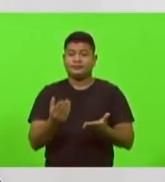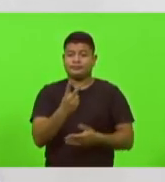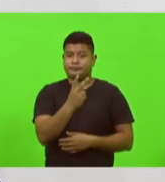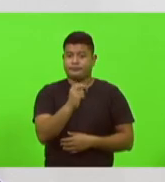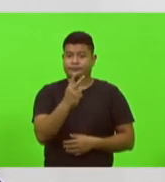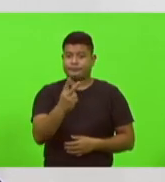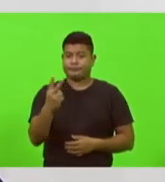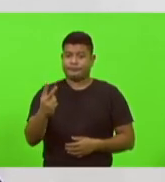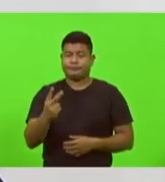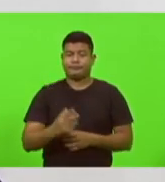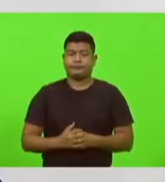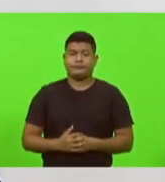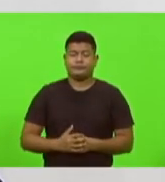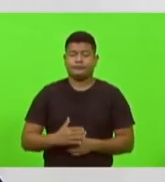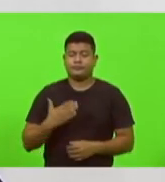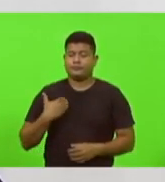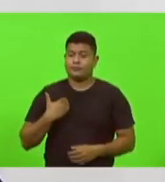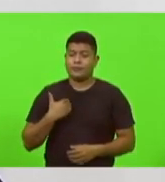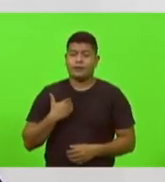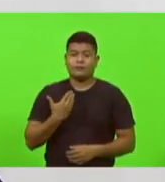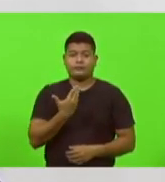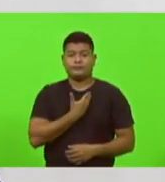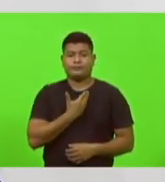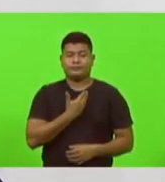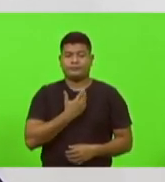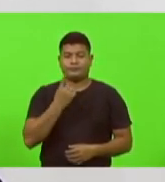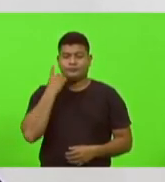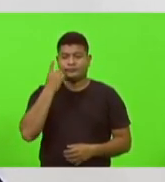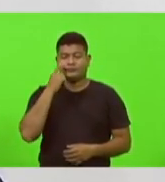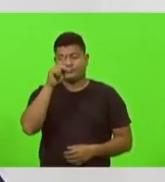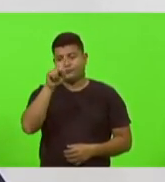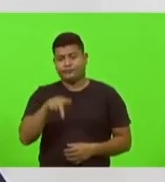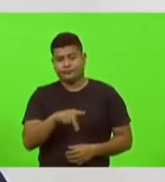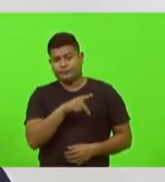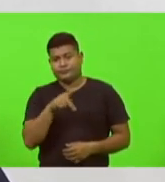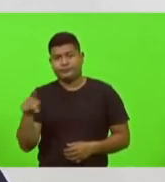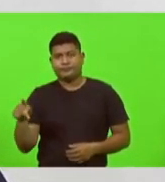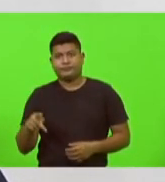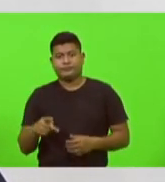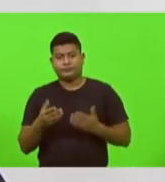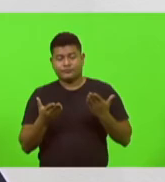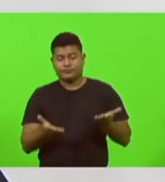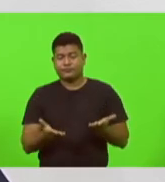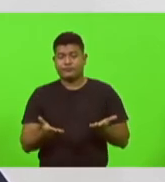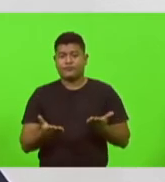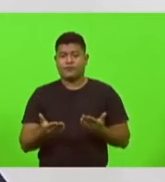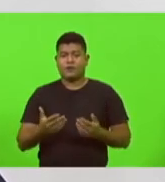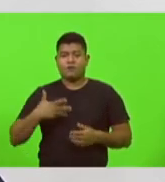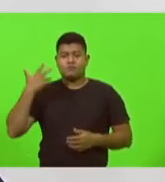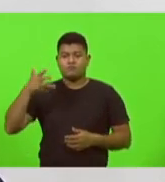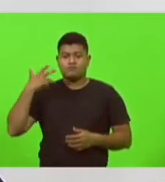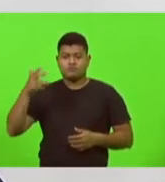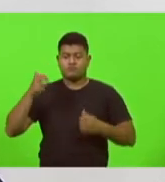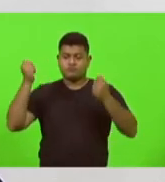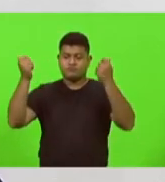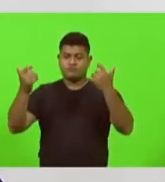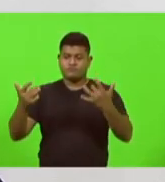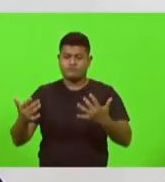Meu colega deputado Padre Pedro Baldiceira, Vossa Excelência fez uma manifestação